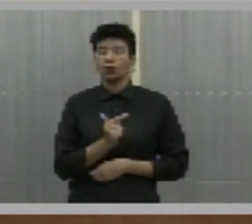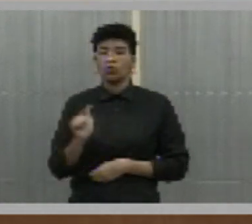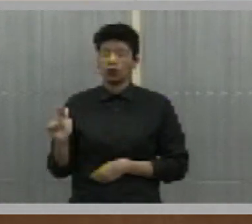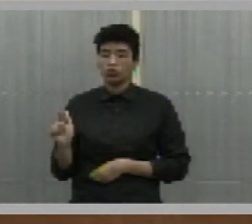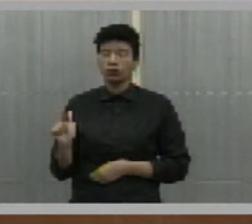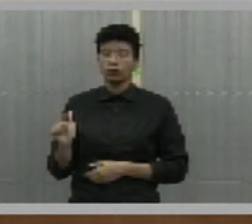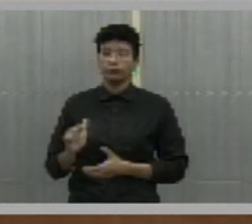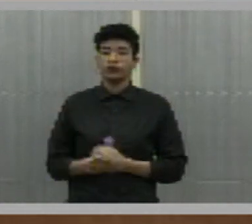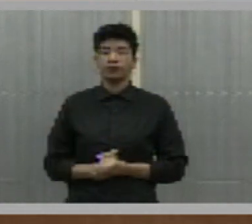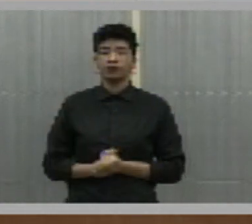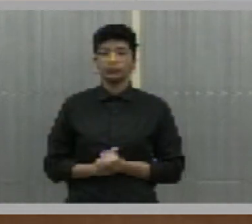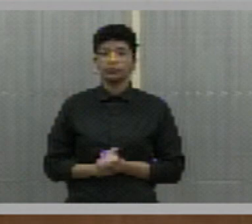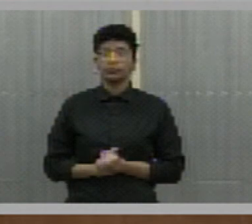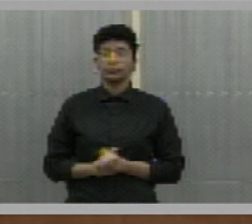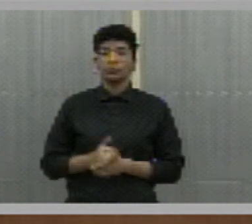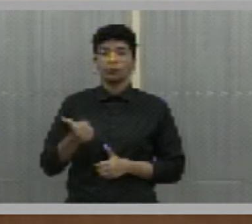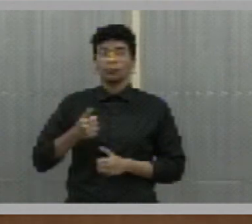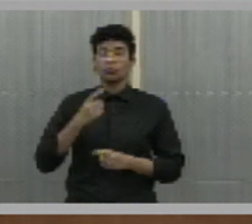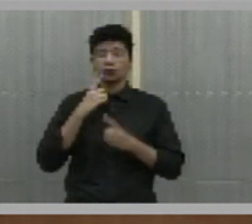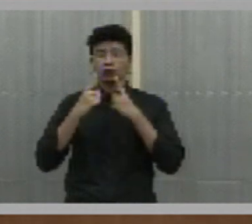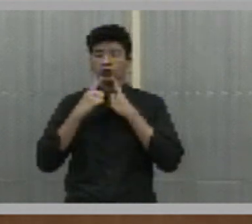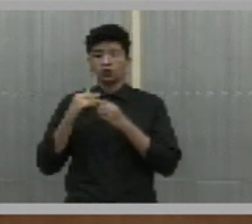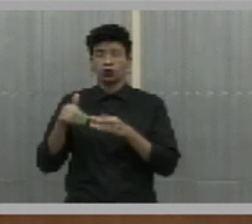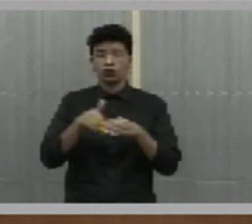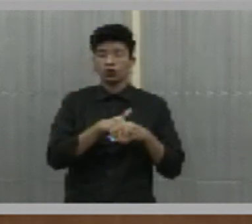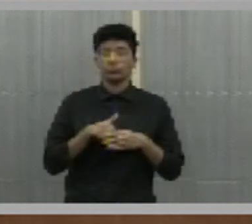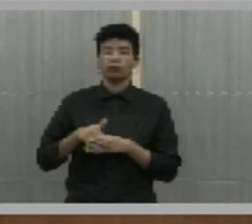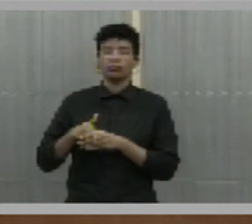providências. Primeira discussão e votação.